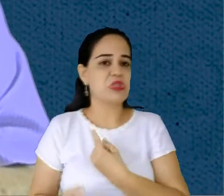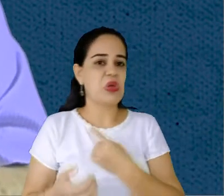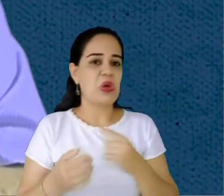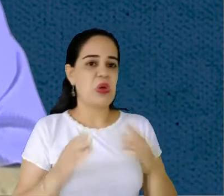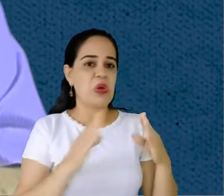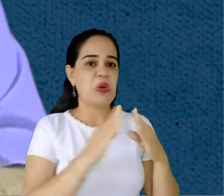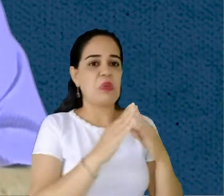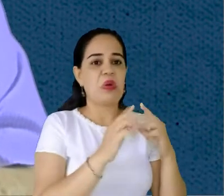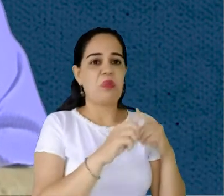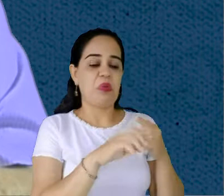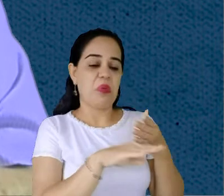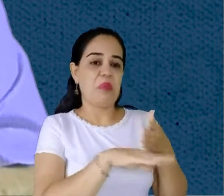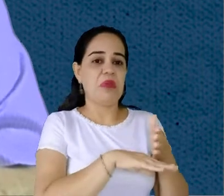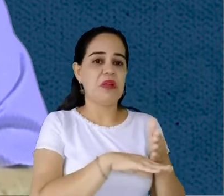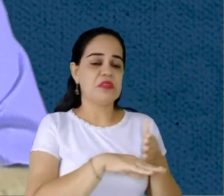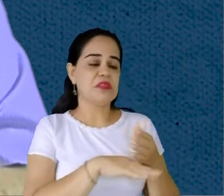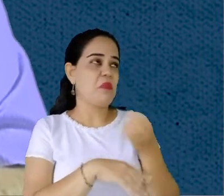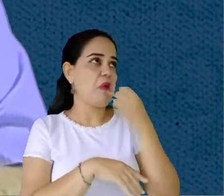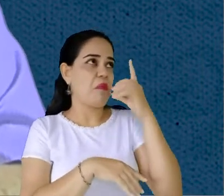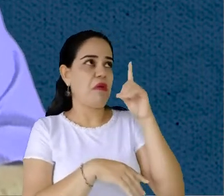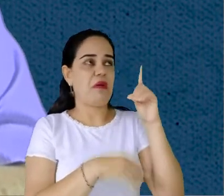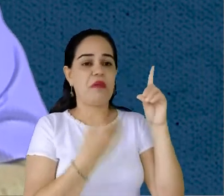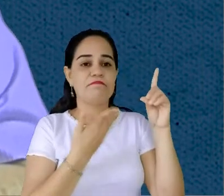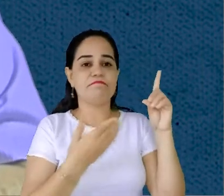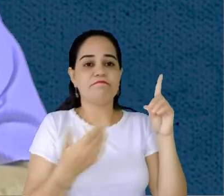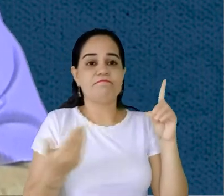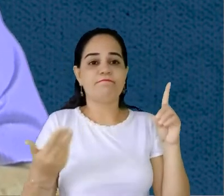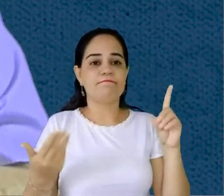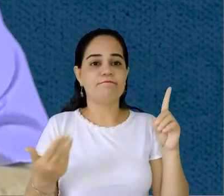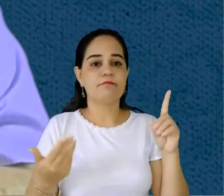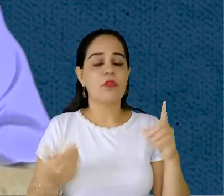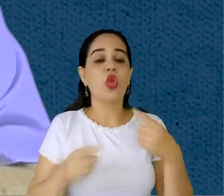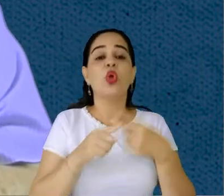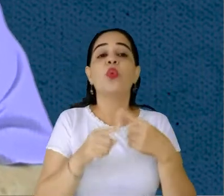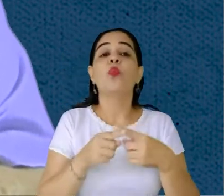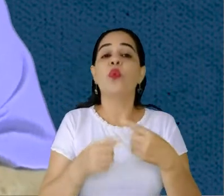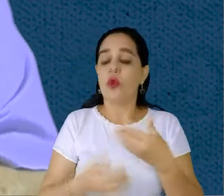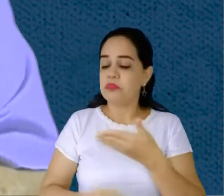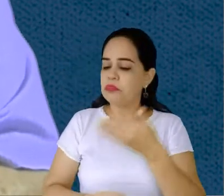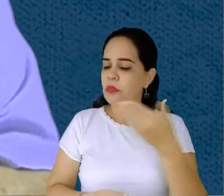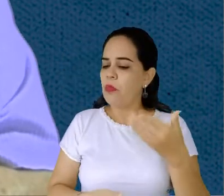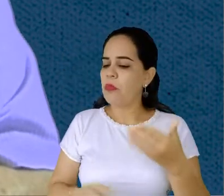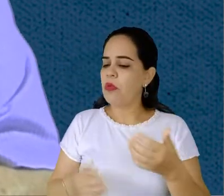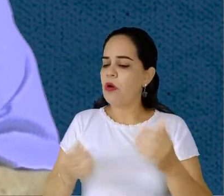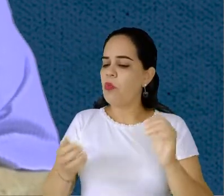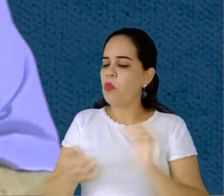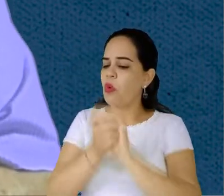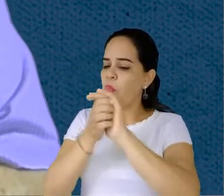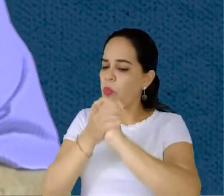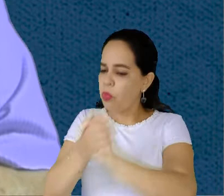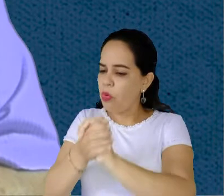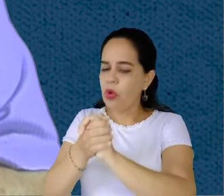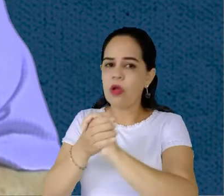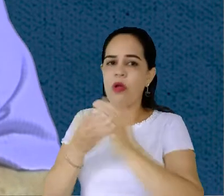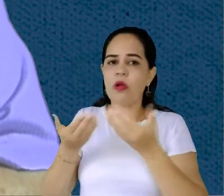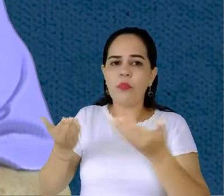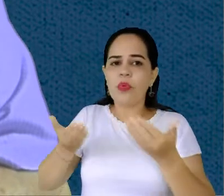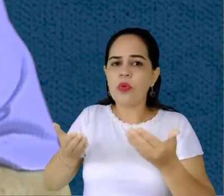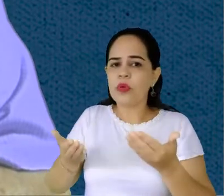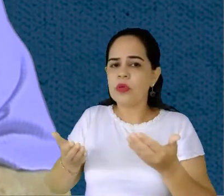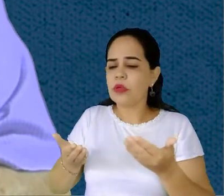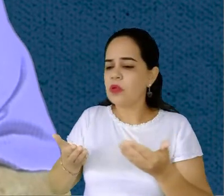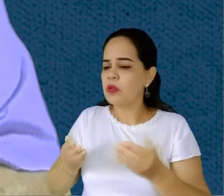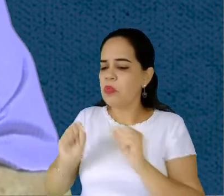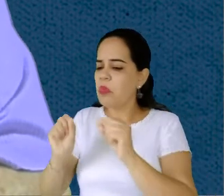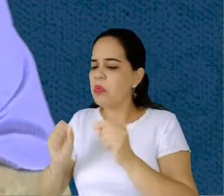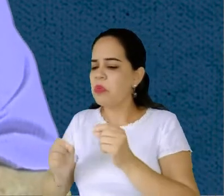Deus e somos muito cristãos e muito... Sim, mas você não casou. Por que você não casou? Por que não